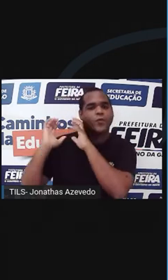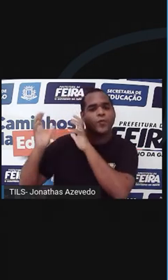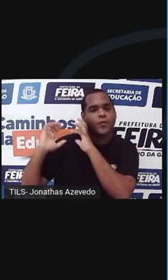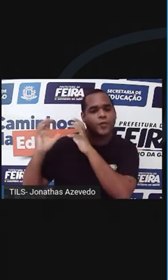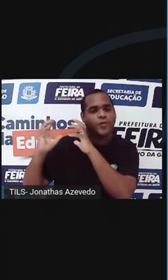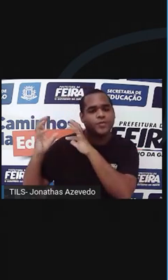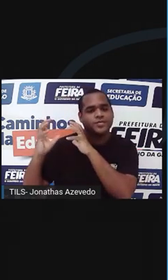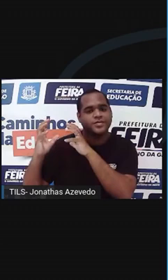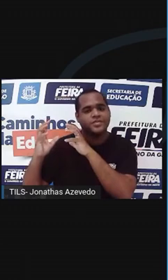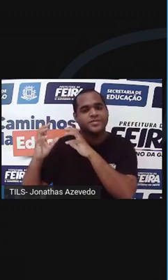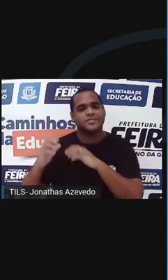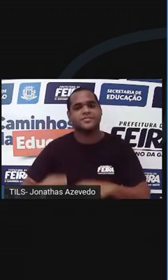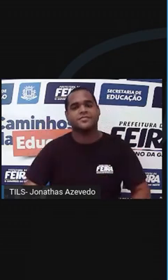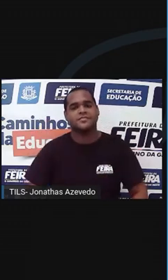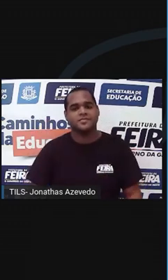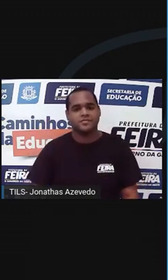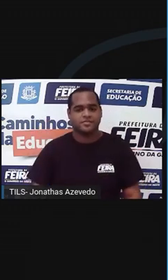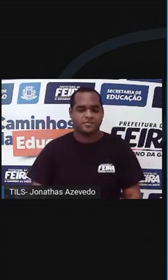Música